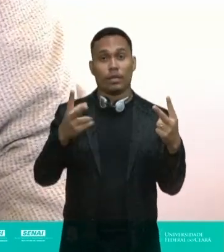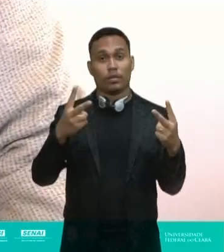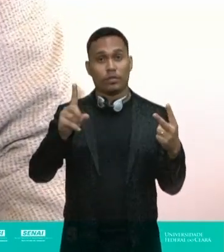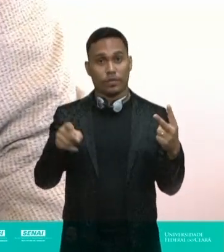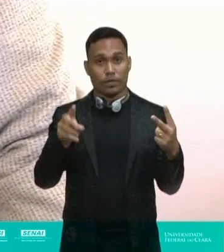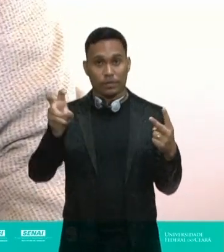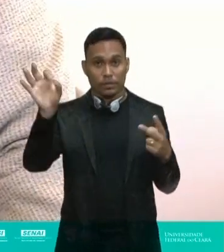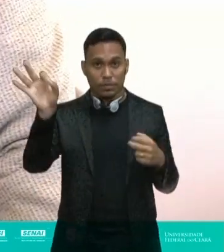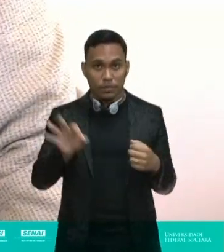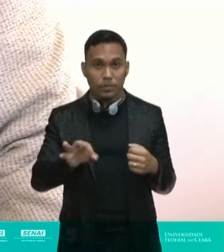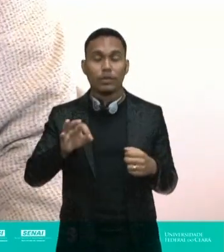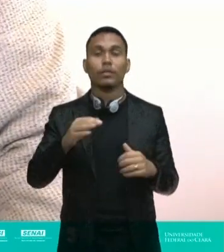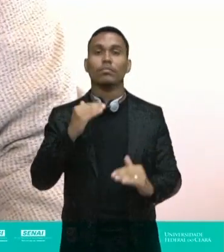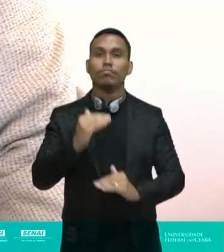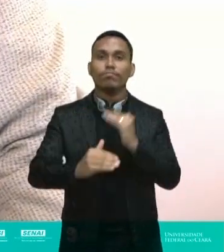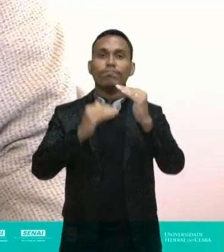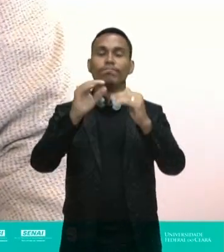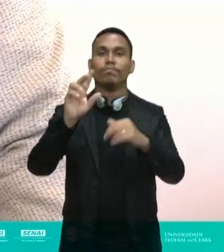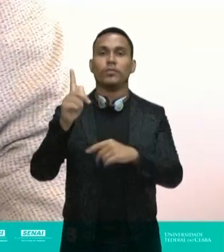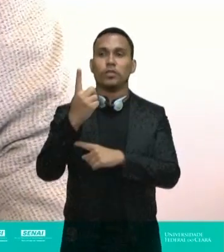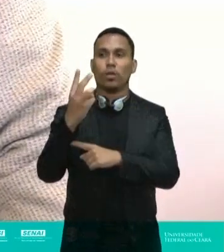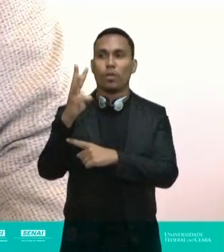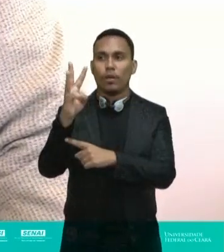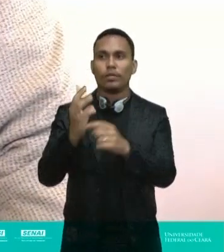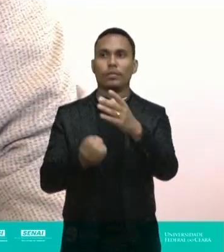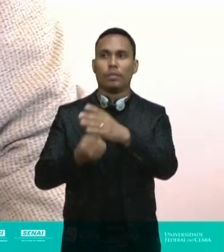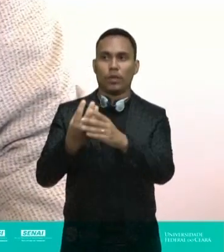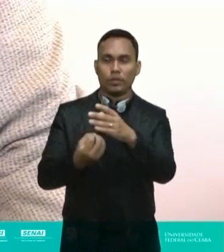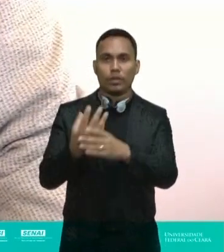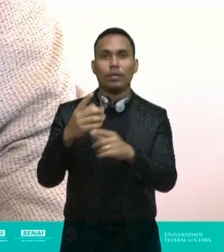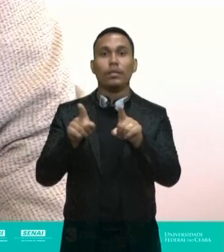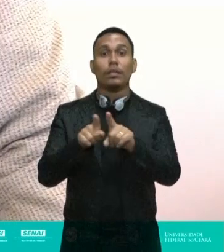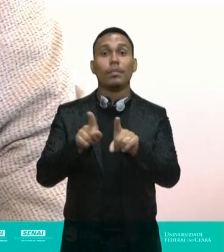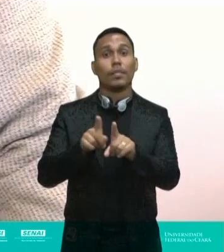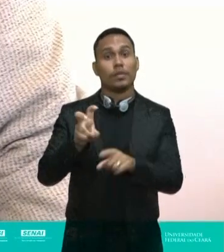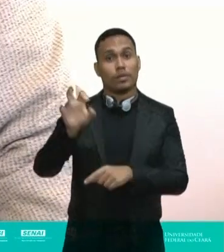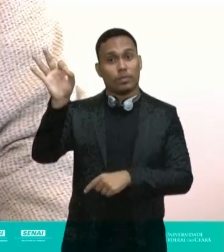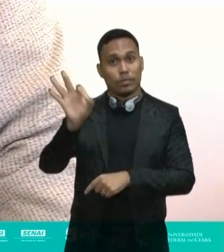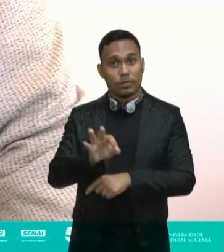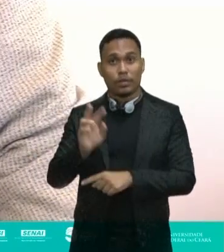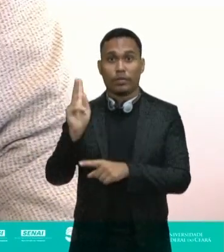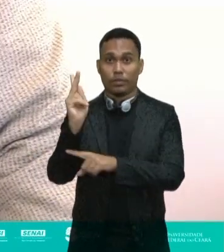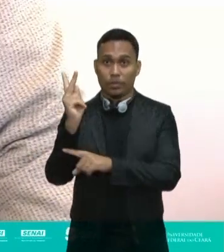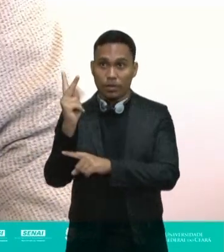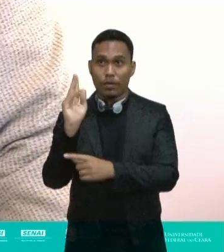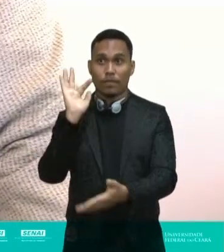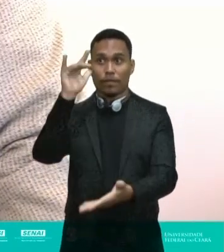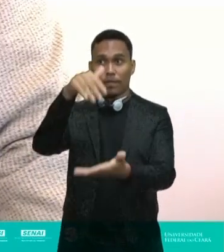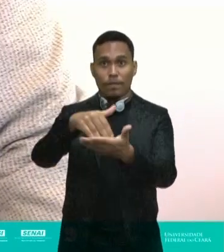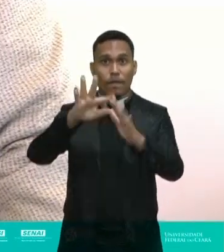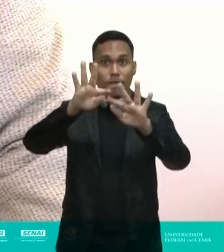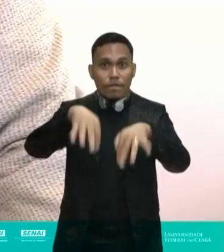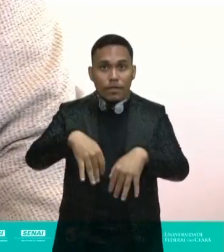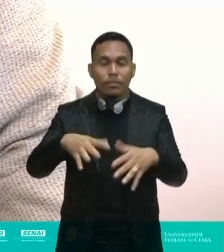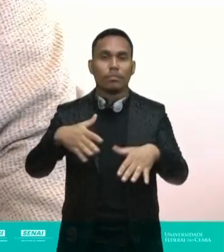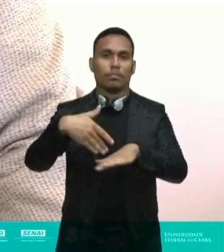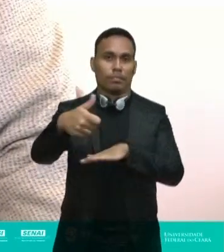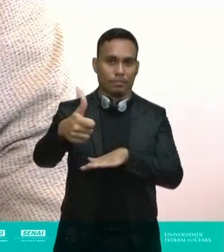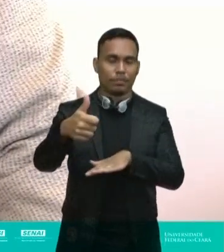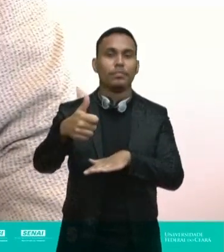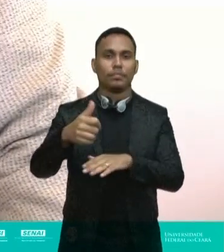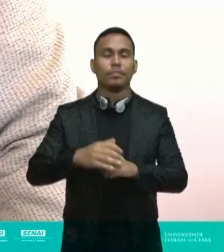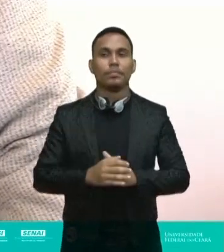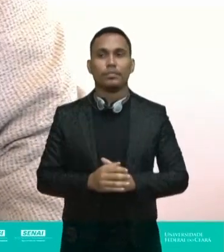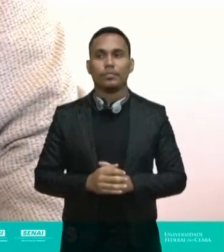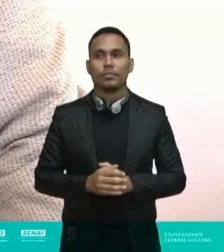gigawatts de capacidade de produção através de eletrolisadores, 5% de hidrogênio verde no consumo final de energia, no transporte rodoviário e na